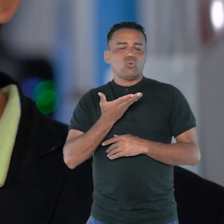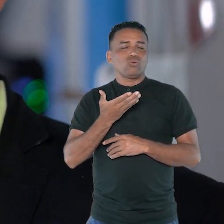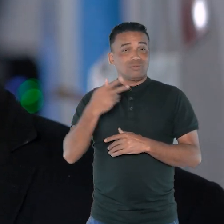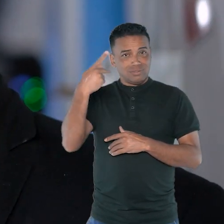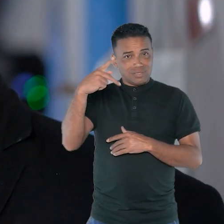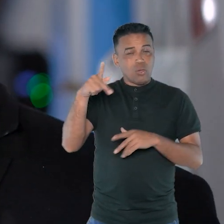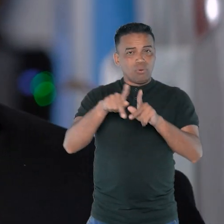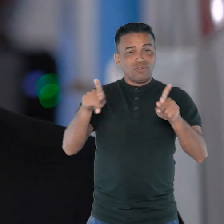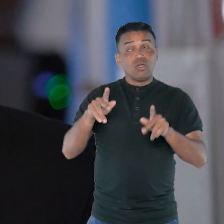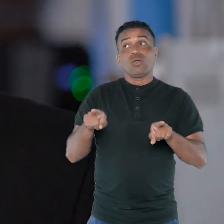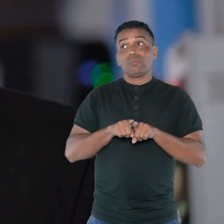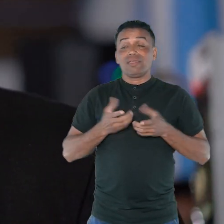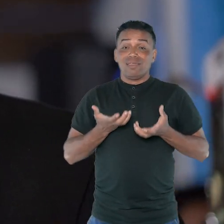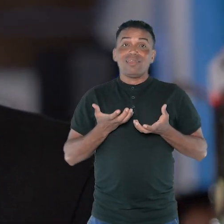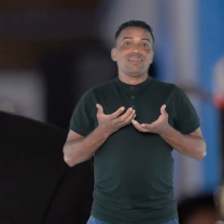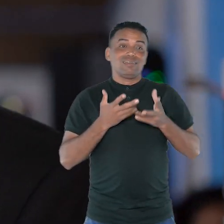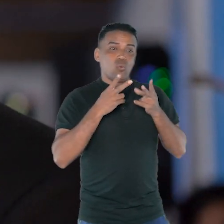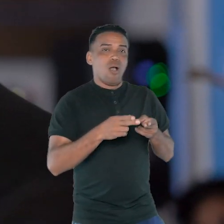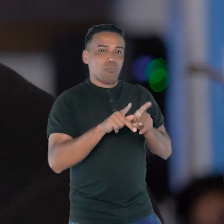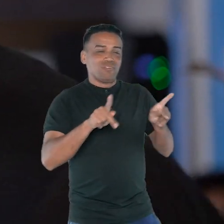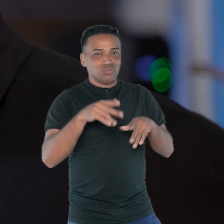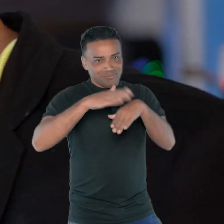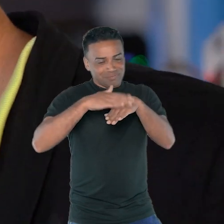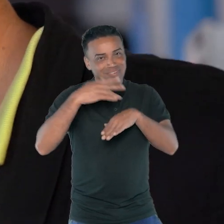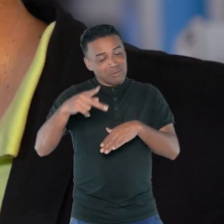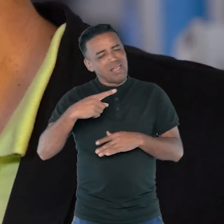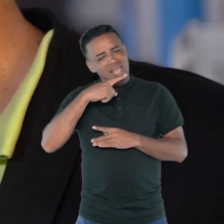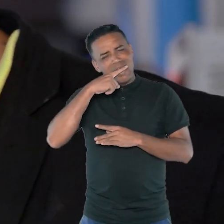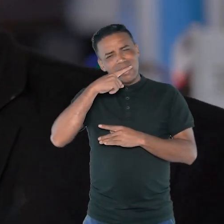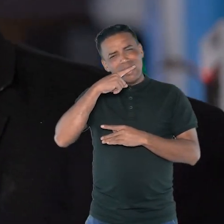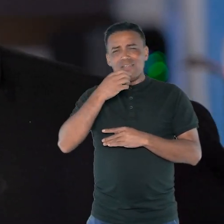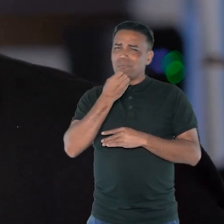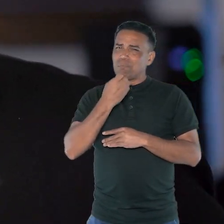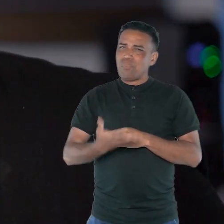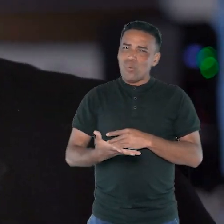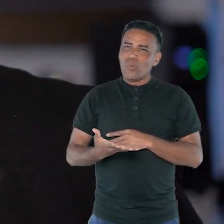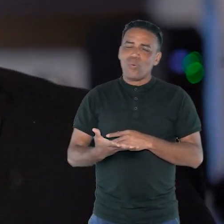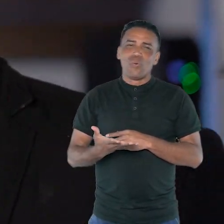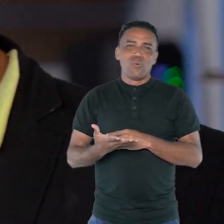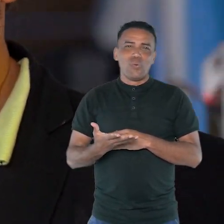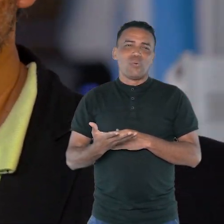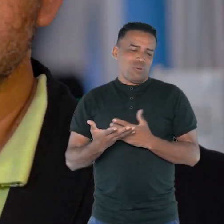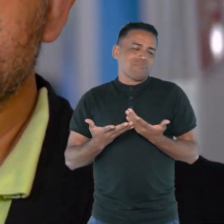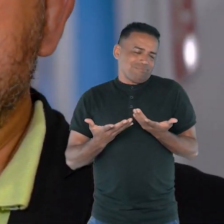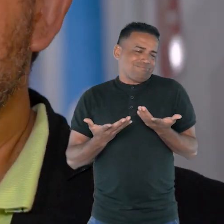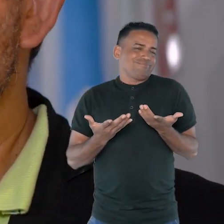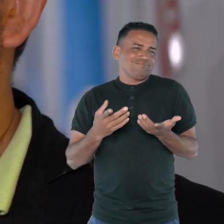né? De alguma forma. Uma inveja boa, tranquila, porque faz sentido,